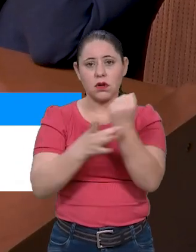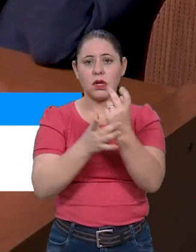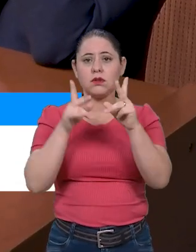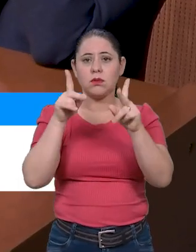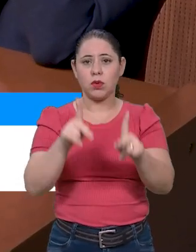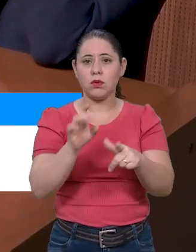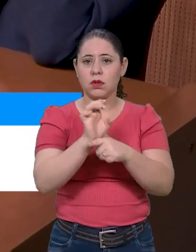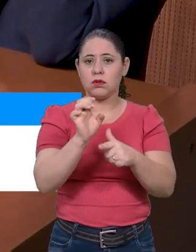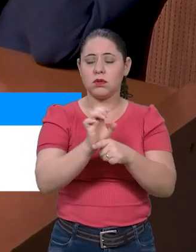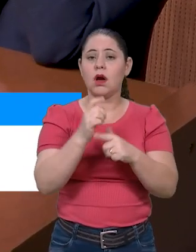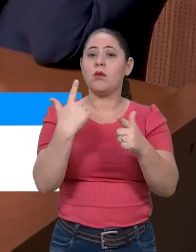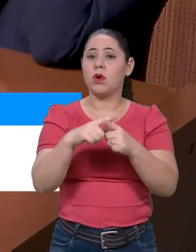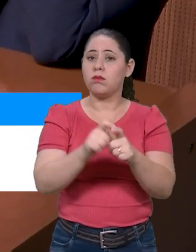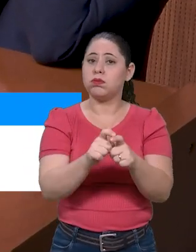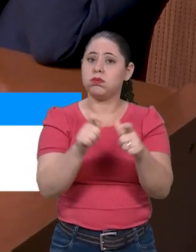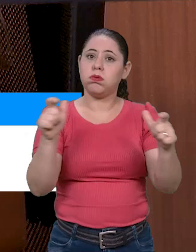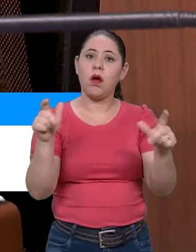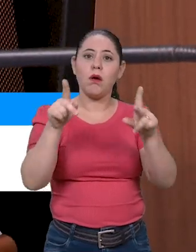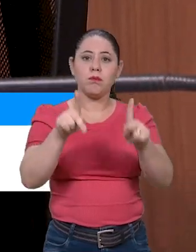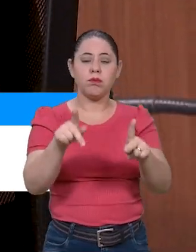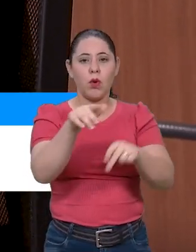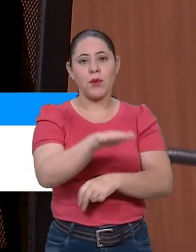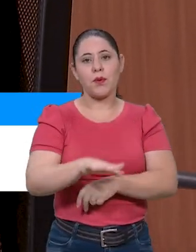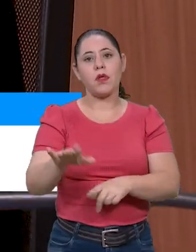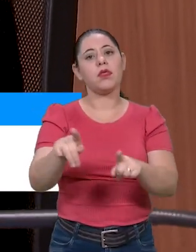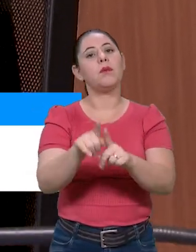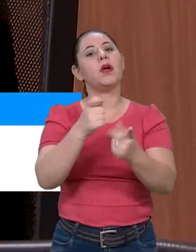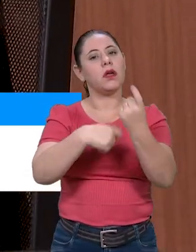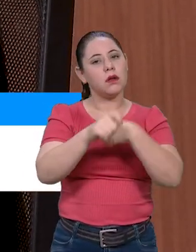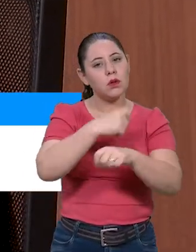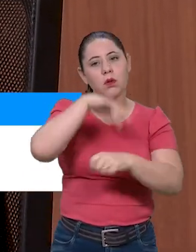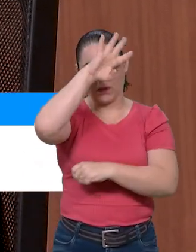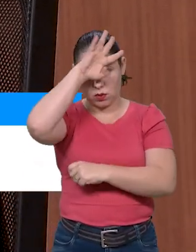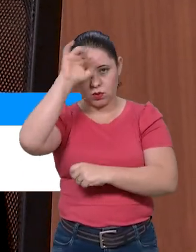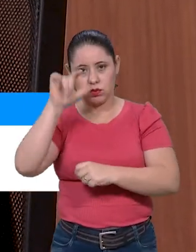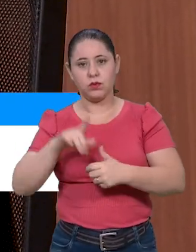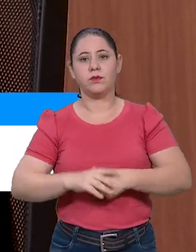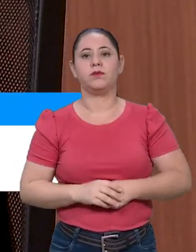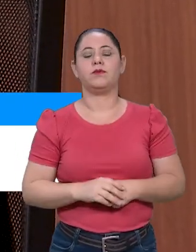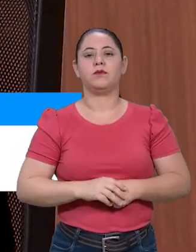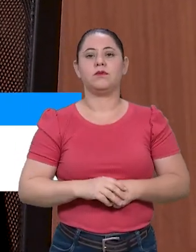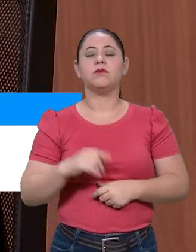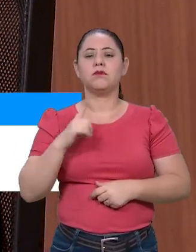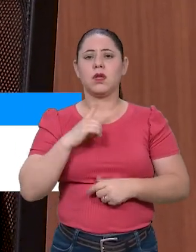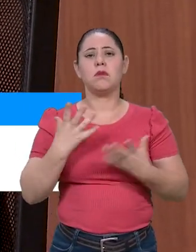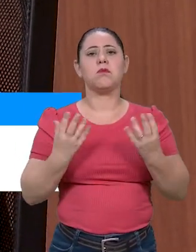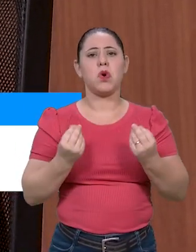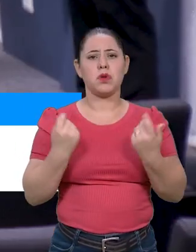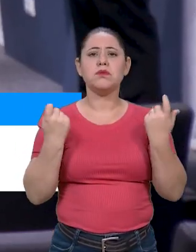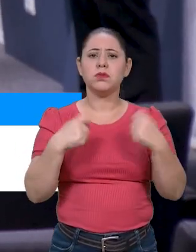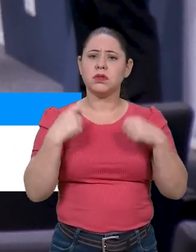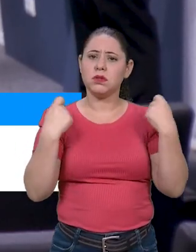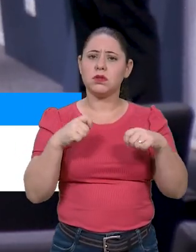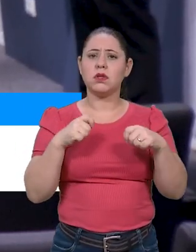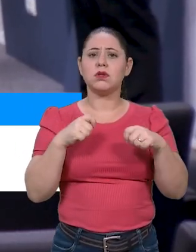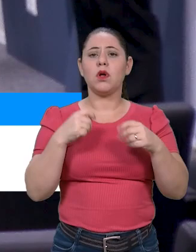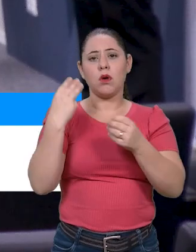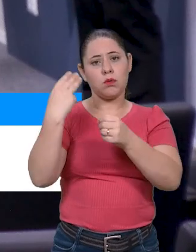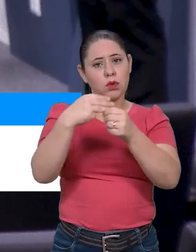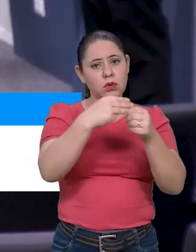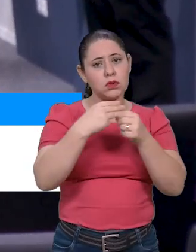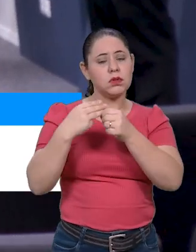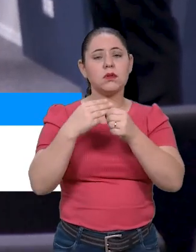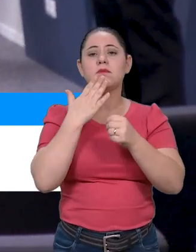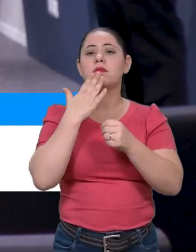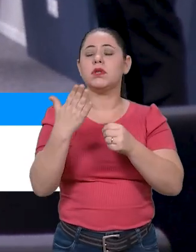necessária para reforçar a segurança pública devido ao crescimento populacional e econômico de Mato Grosso do Sul sistema demanda muito